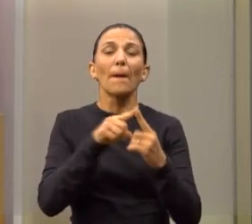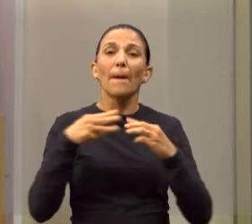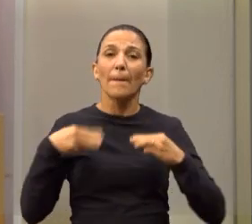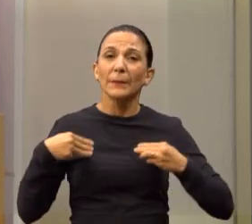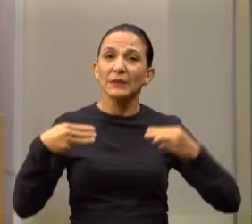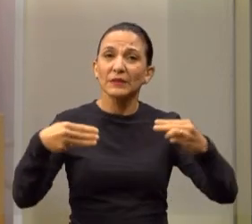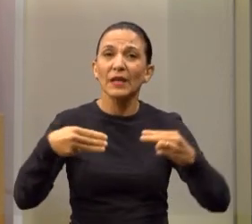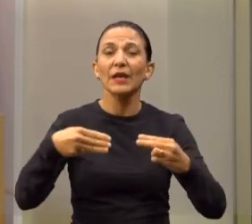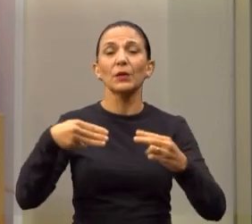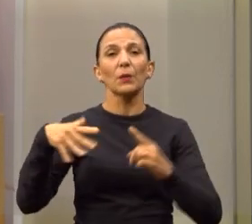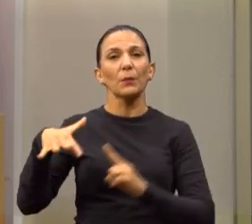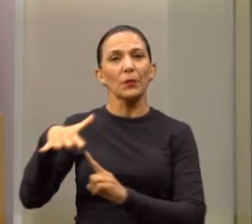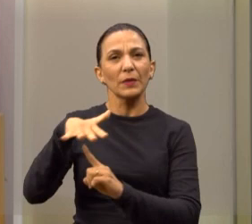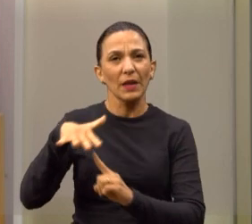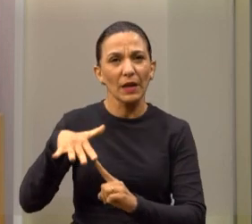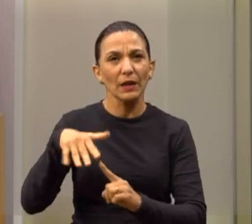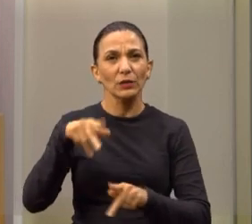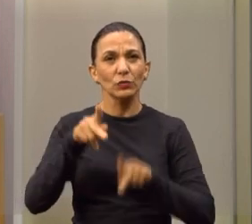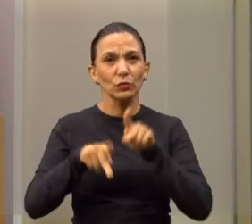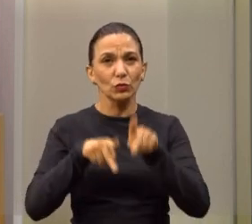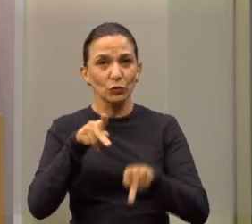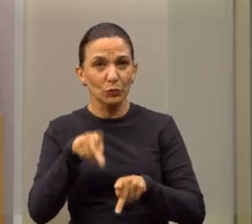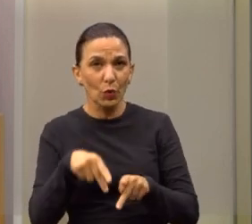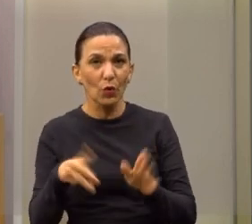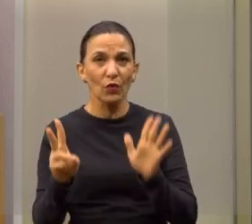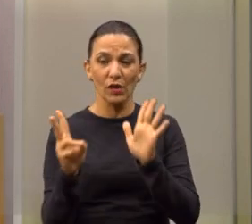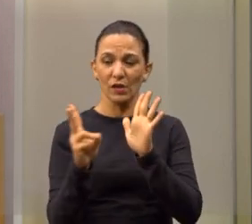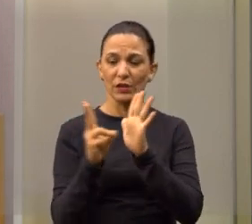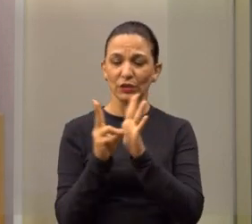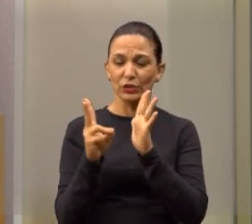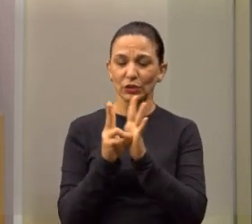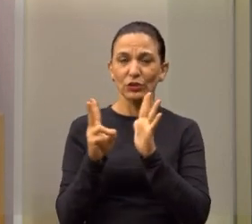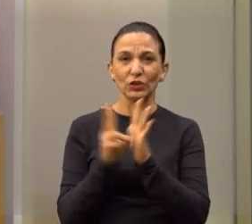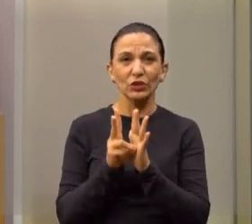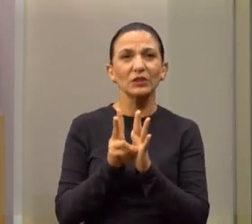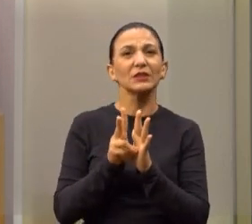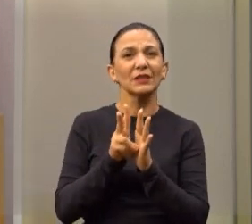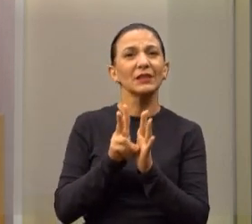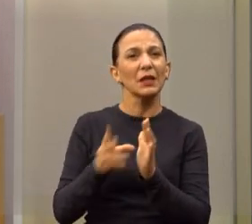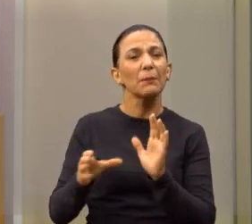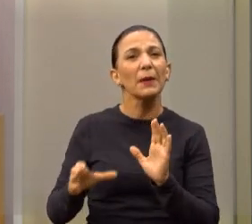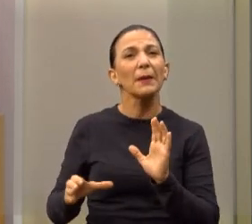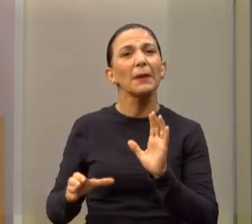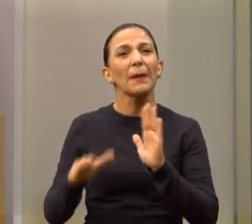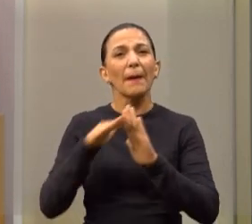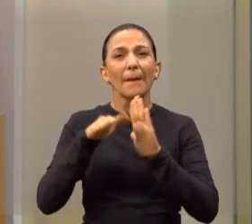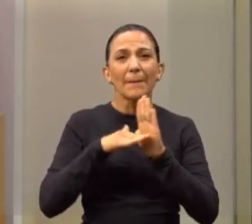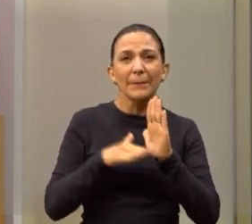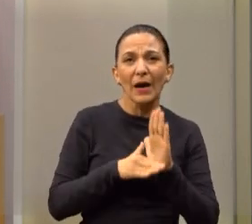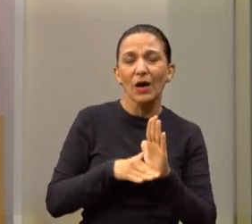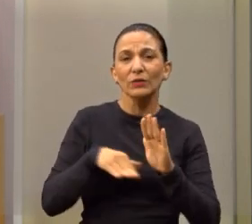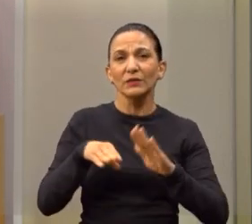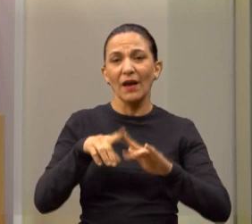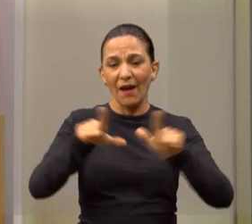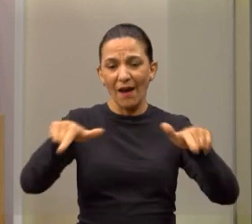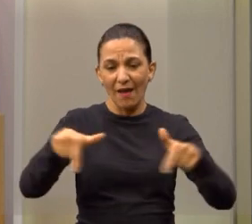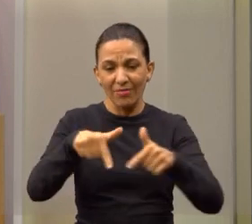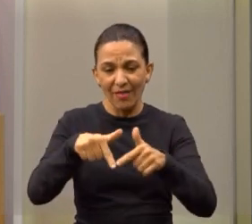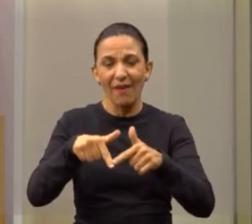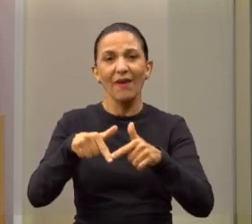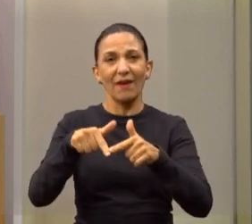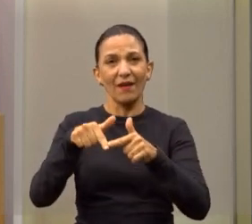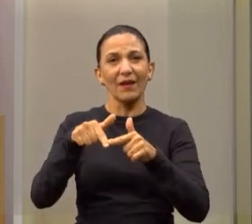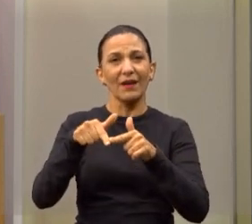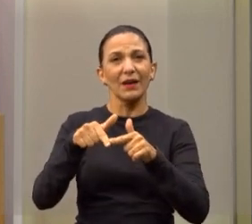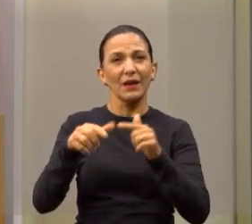Ministério dos Povos Indígenas e todas as pautas de preservação da terra, preservação de todo o patrimônio